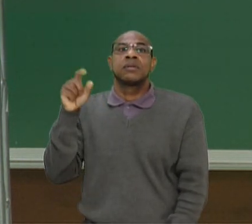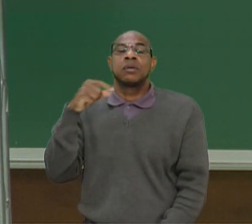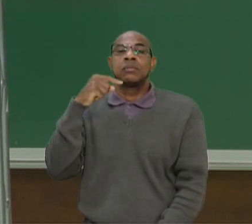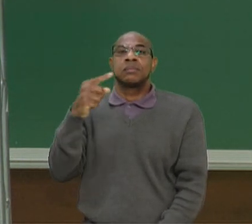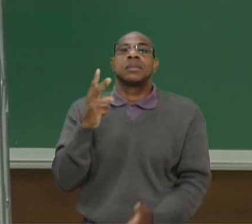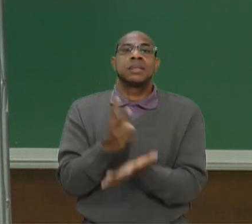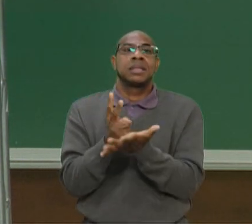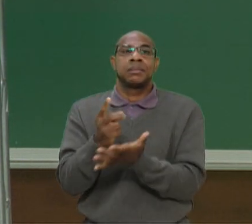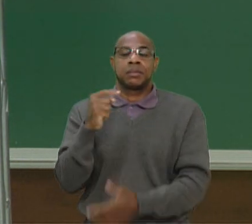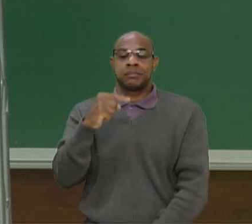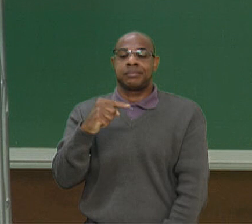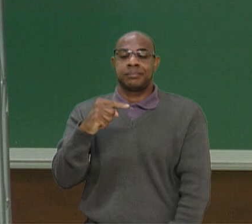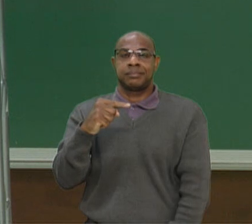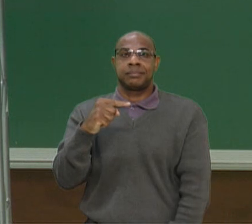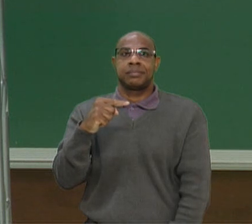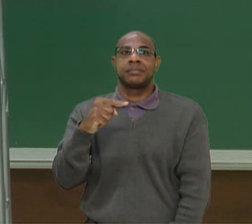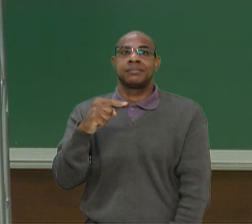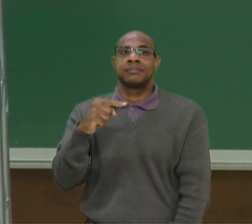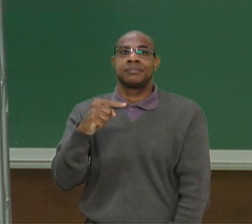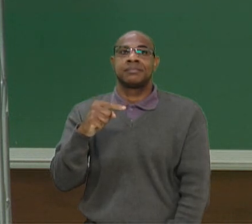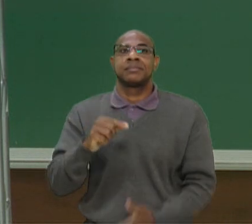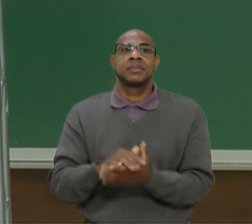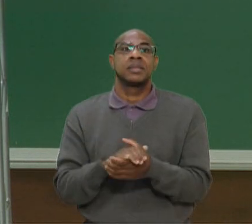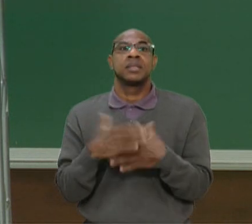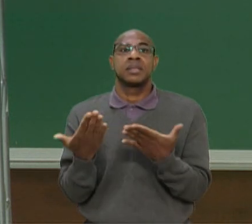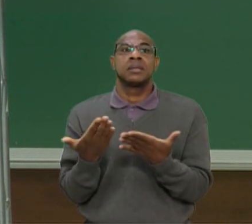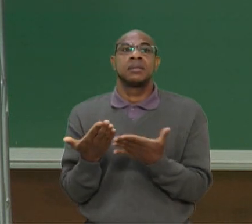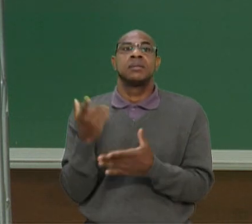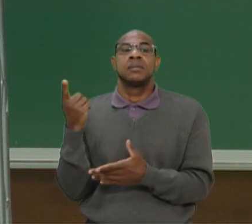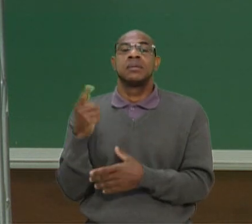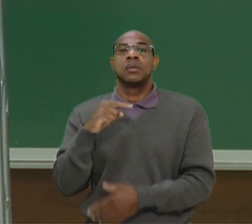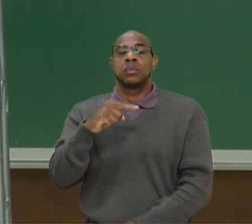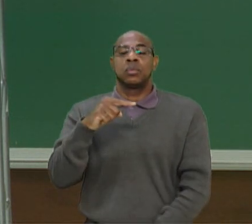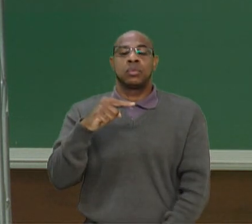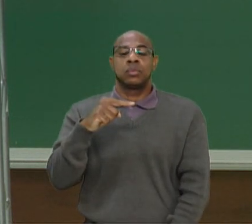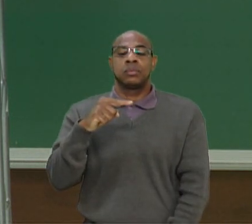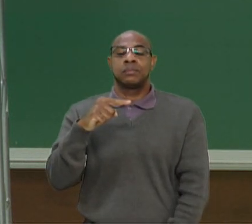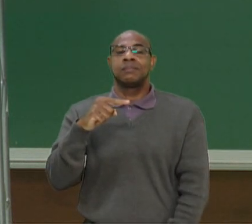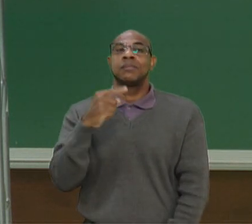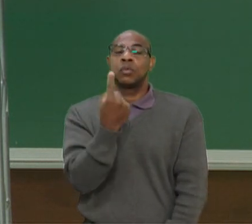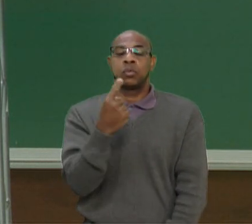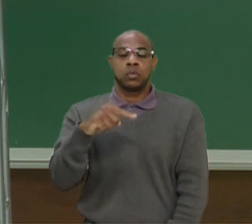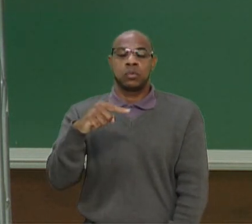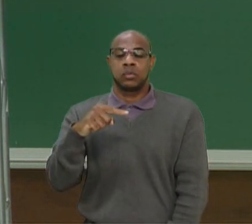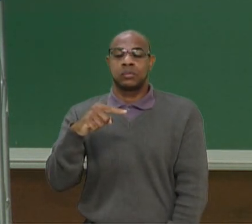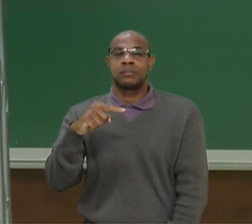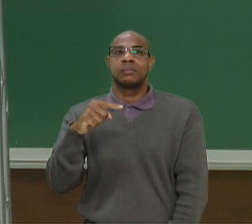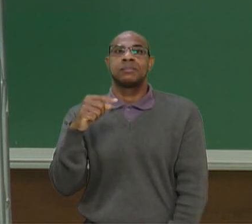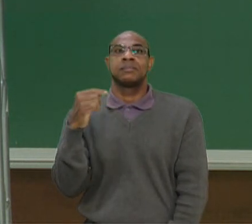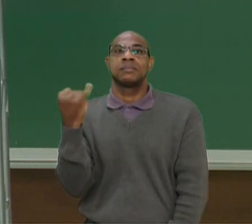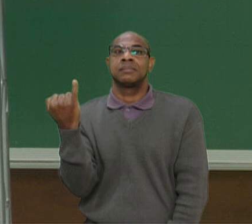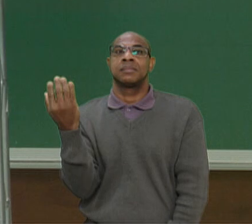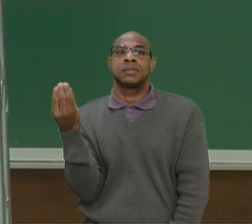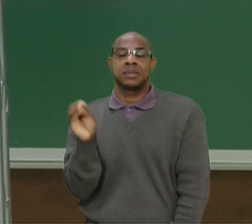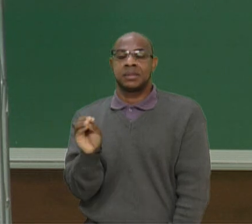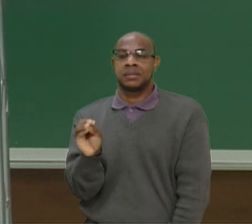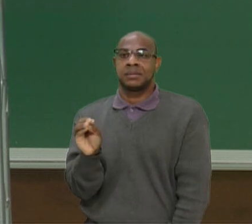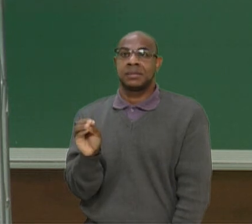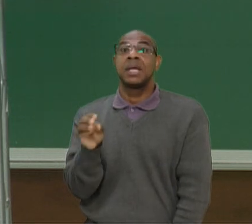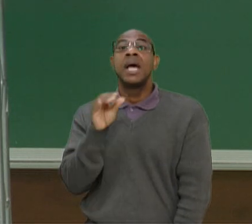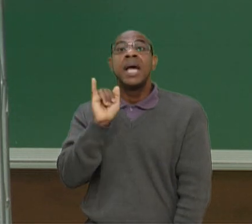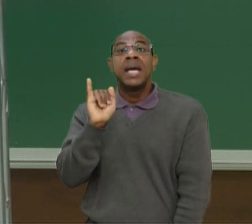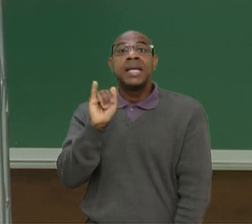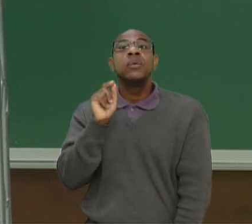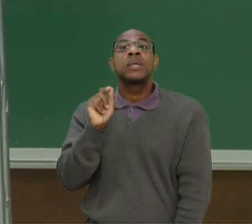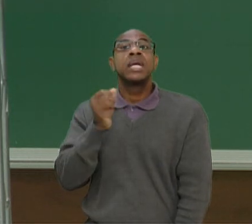sinal sempre do maior valor absoluto. Então, portanto, a soma 1 menos i. Aqui, não esquecer sempre que ele vai acompanhar na